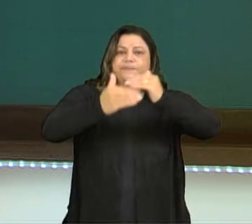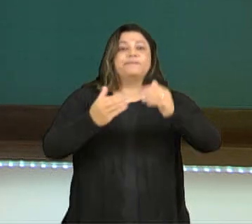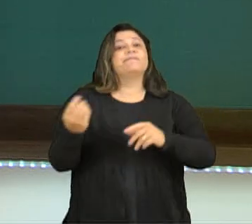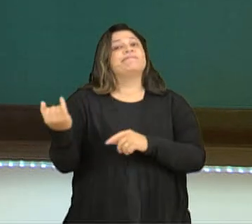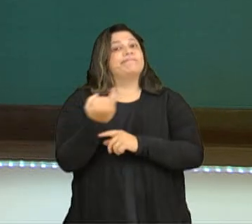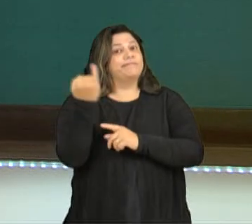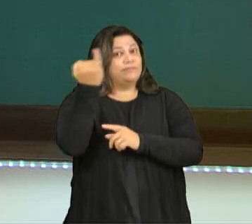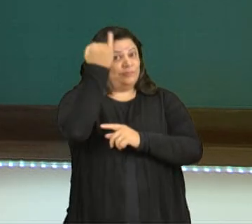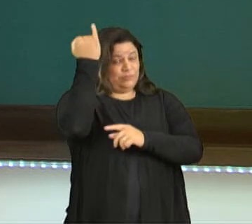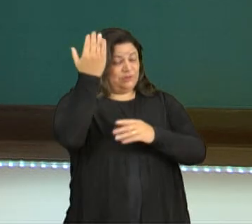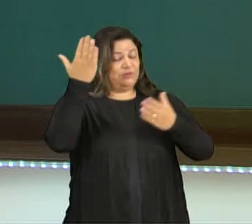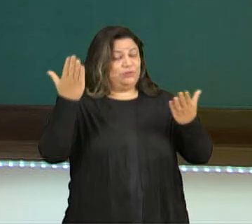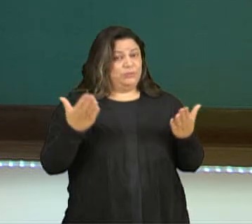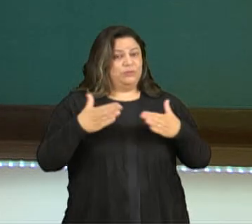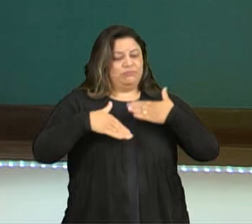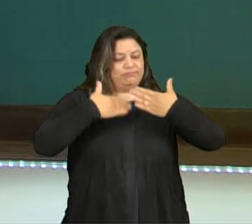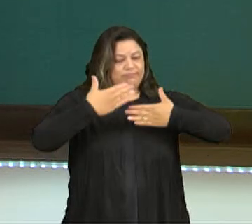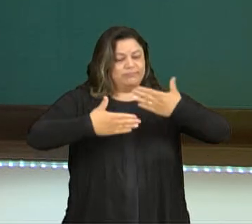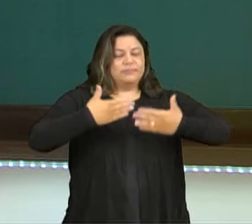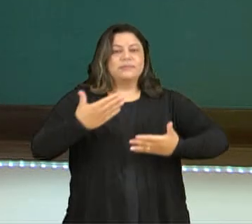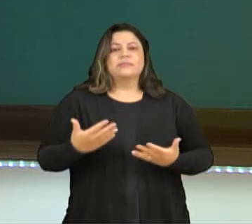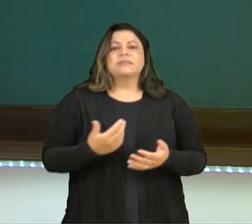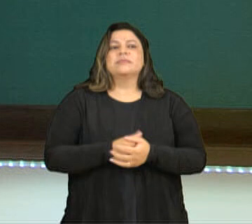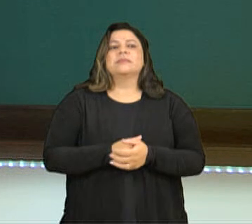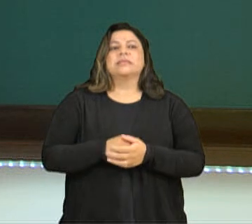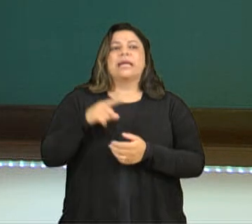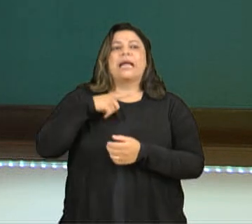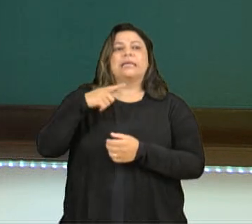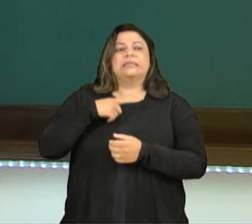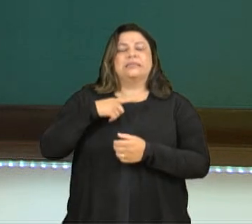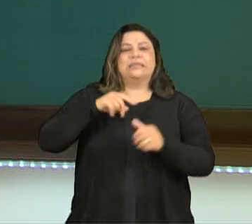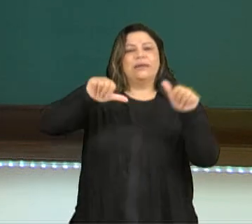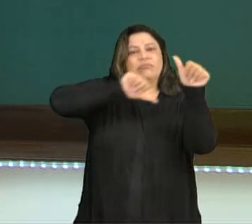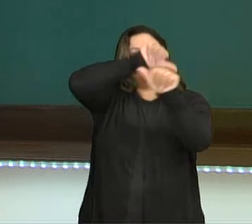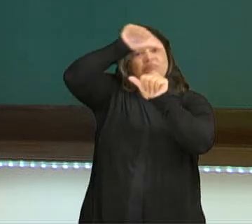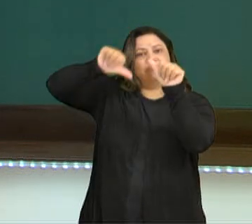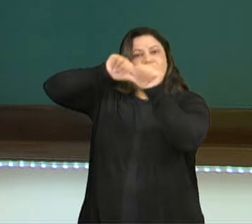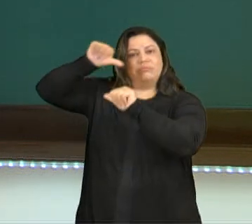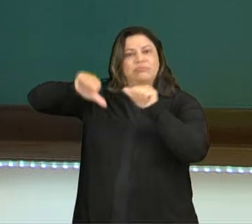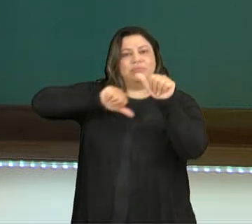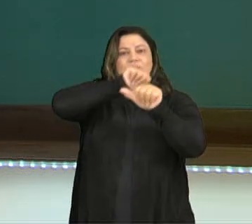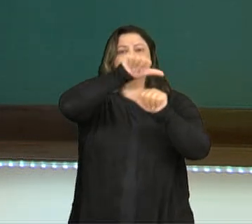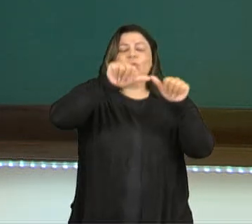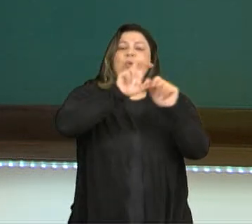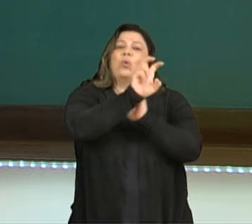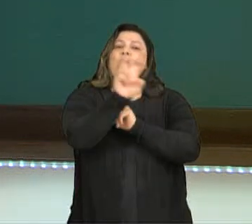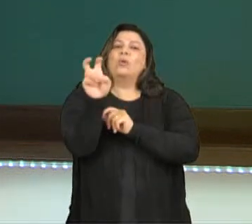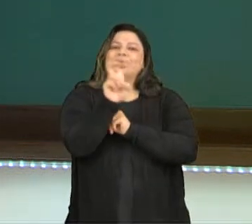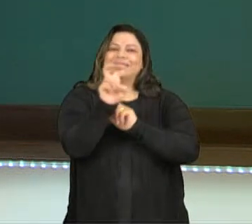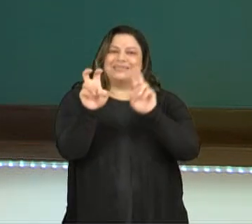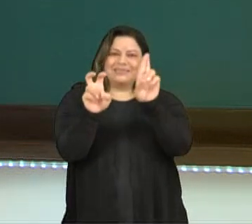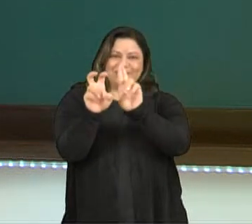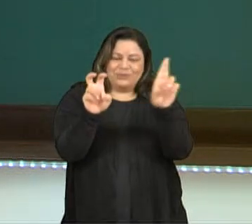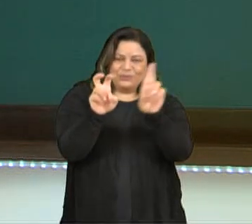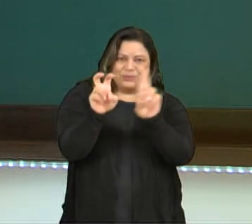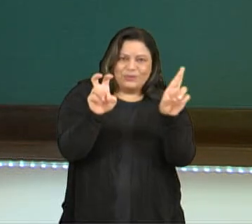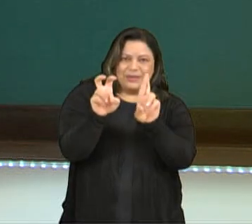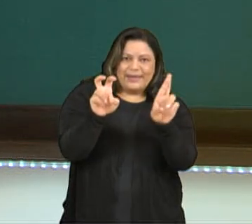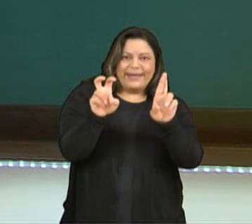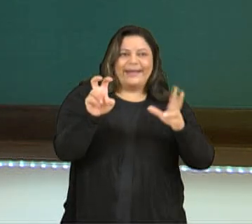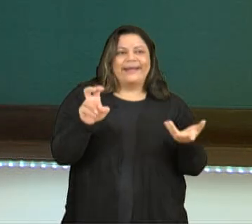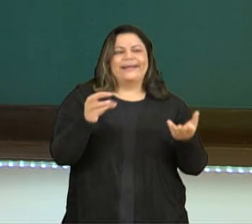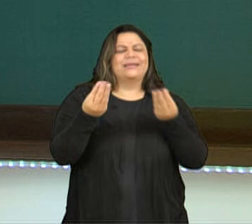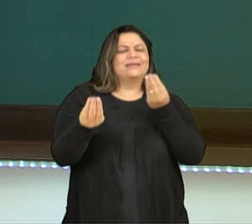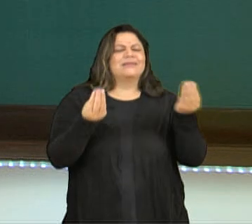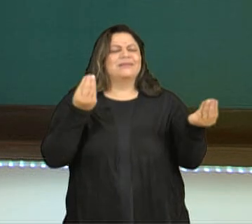dos recursos e assim sucessivamente. Então, nós temos a ideia lá dos 5 R's, né? Como que eu faço para